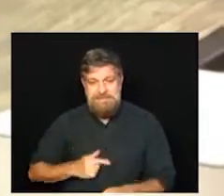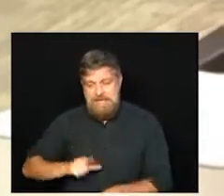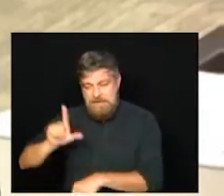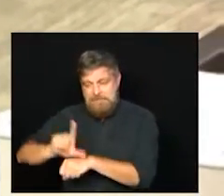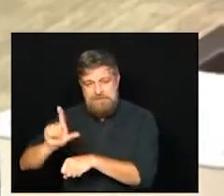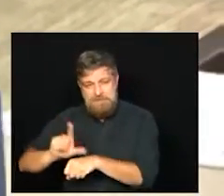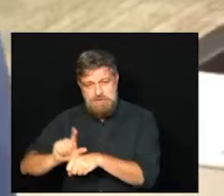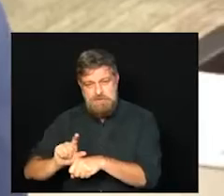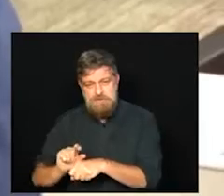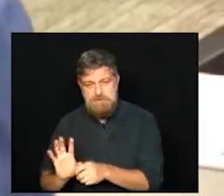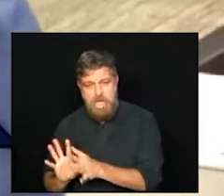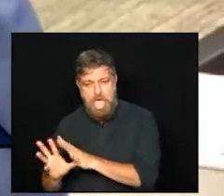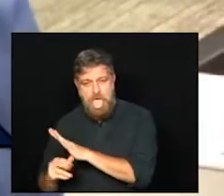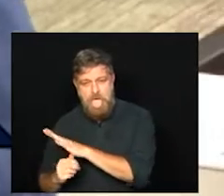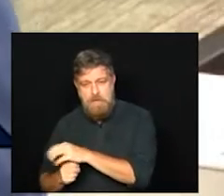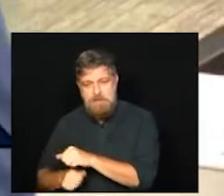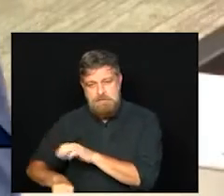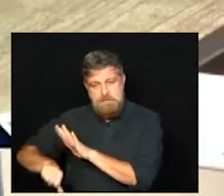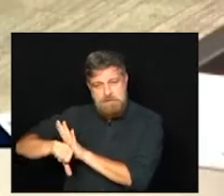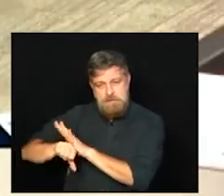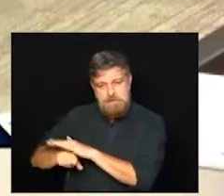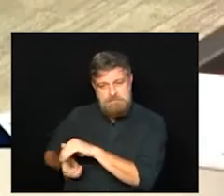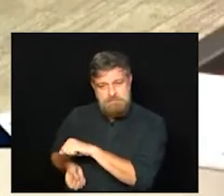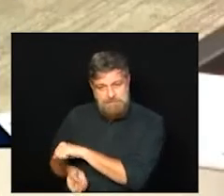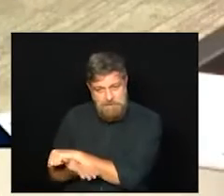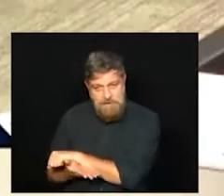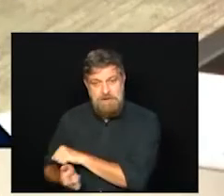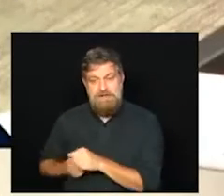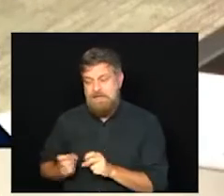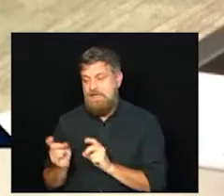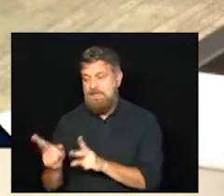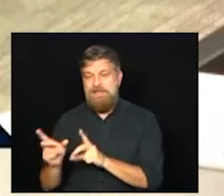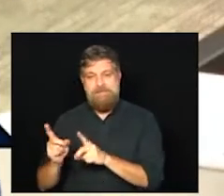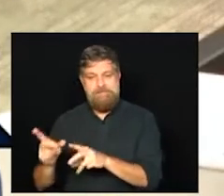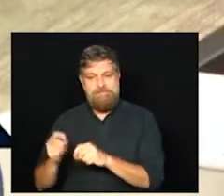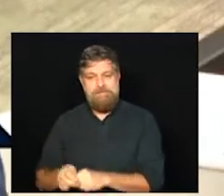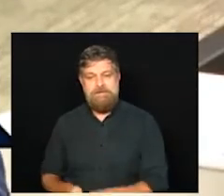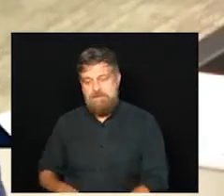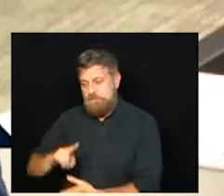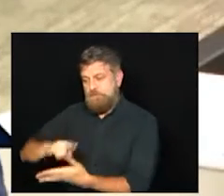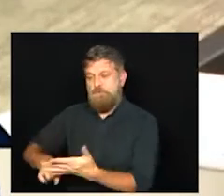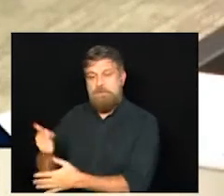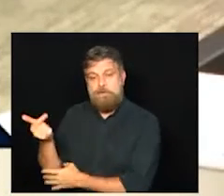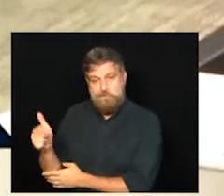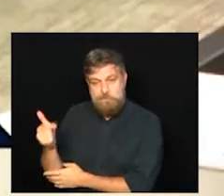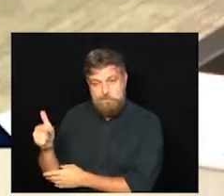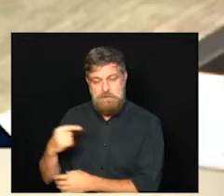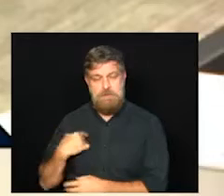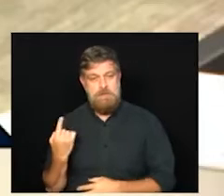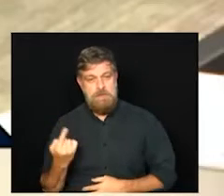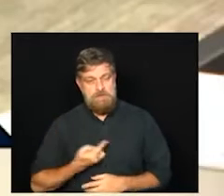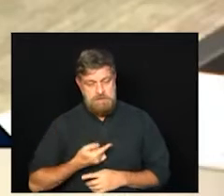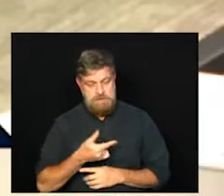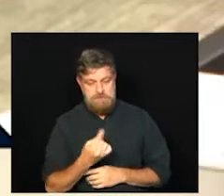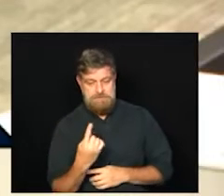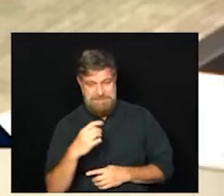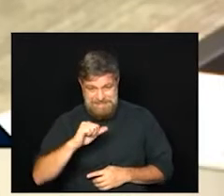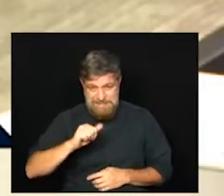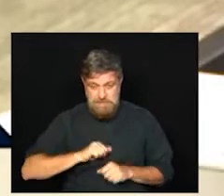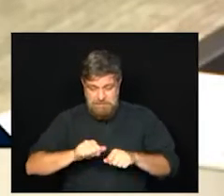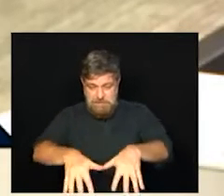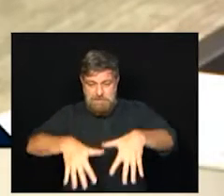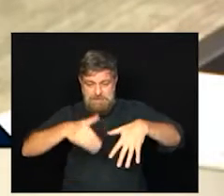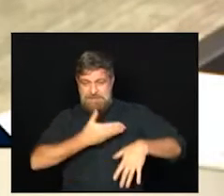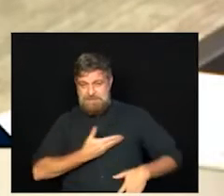criadores clandestinos na região. Na verdade, esse projeto surgiu no ano 2019, quando nós fizemos aqui uma audiência